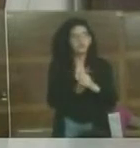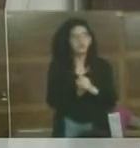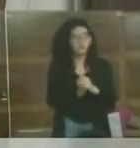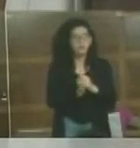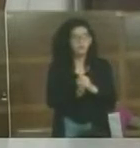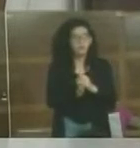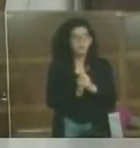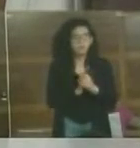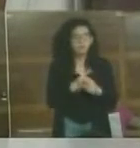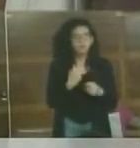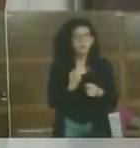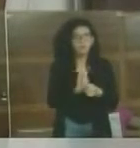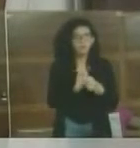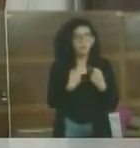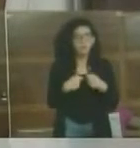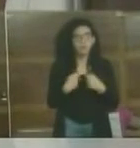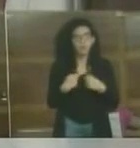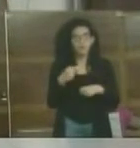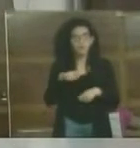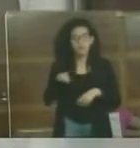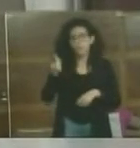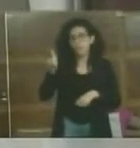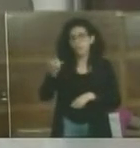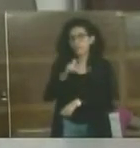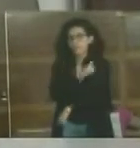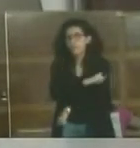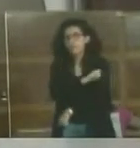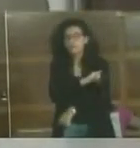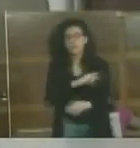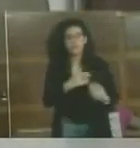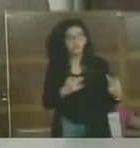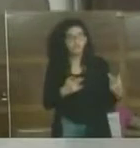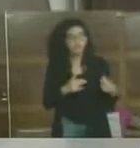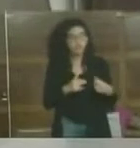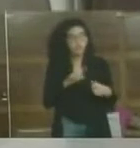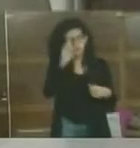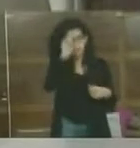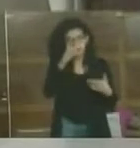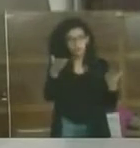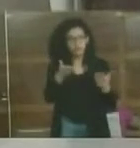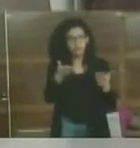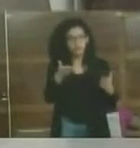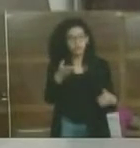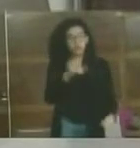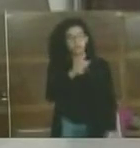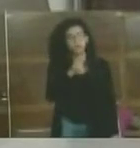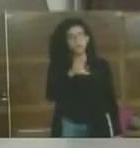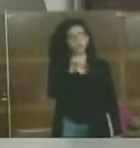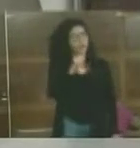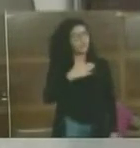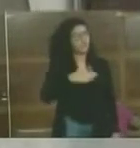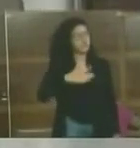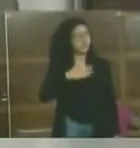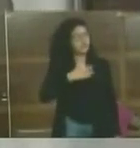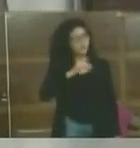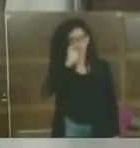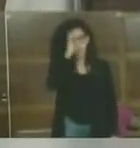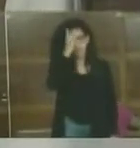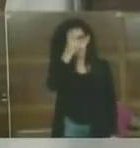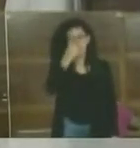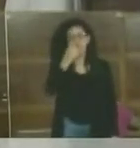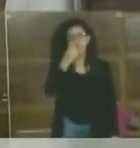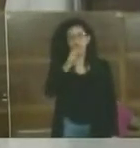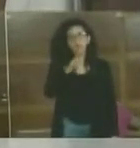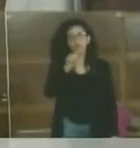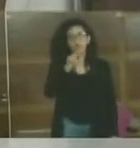nós temos que ir para o Rio de Janeiro, como nós fizemos essa semana. Gustavo Tutuca gostou da ideia, abraçou a ideia. O Marcelo